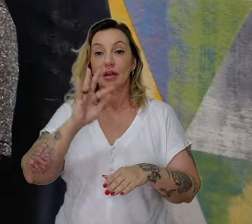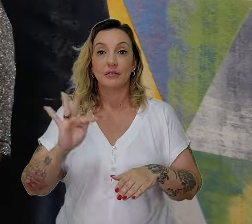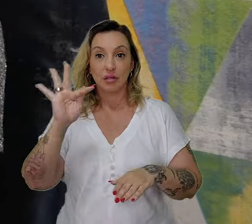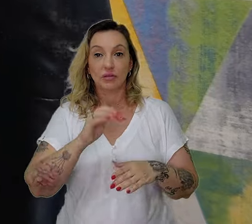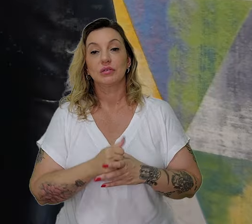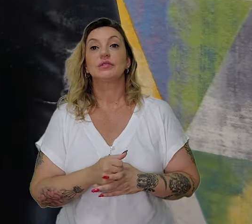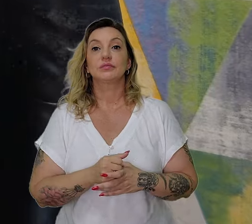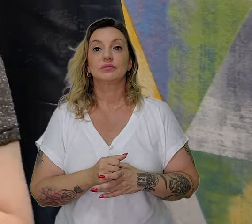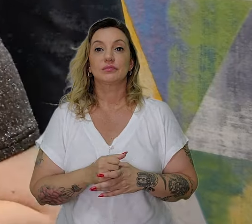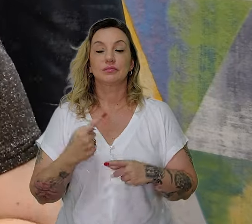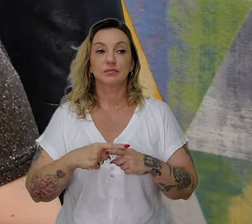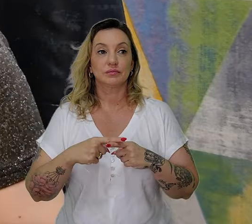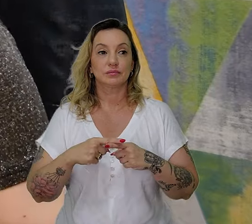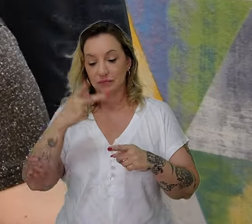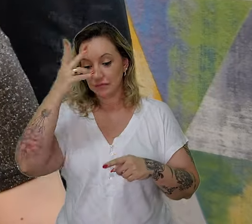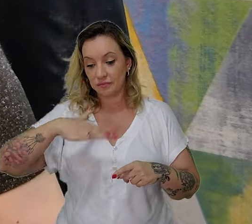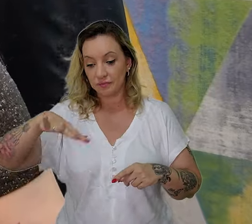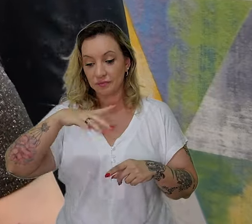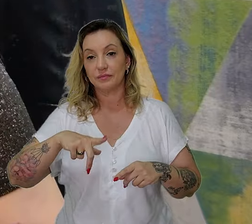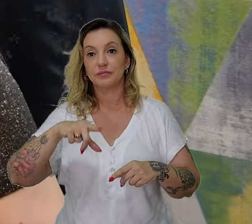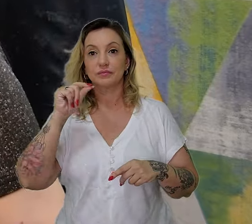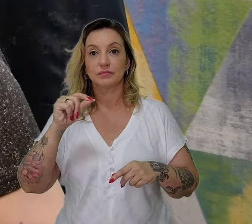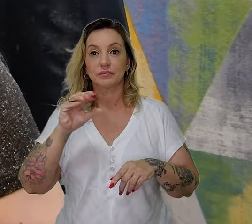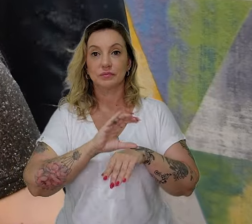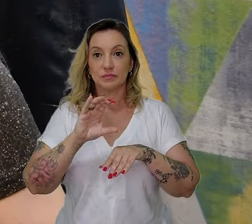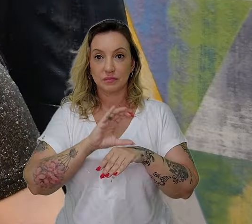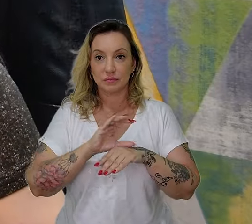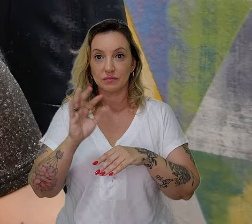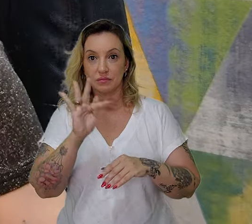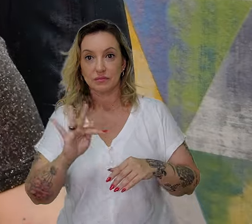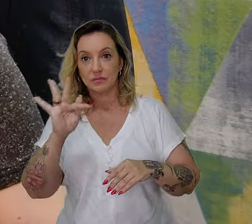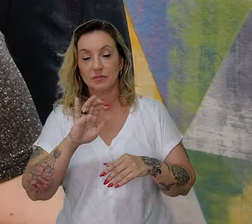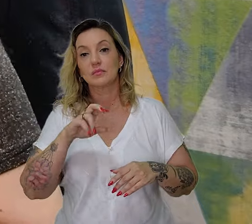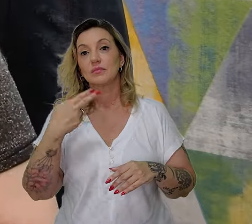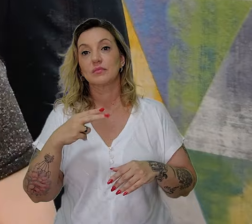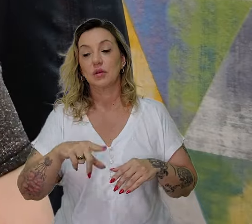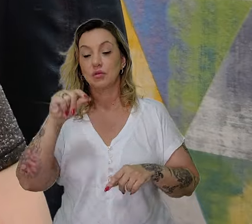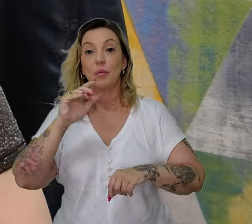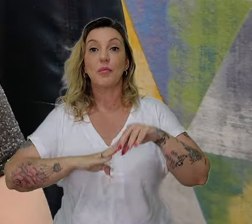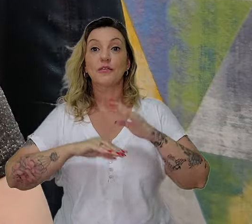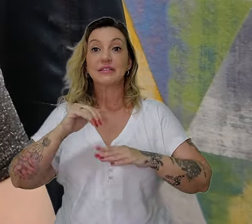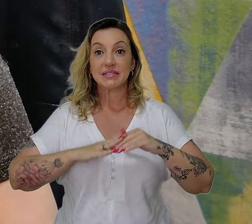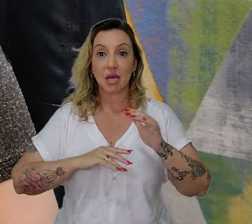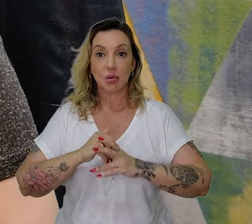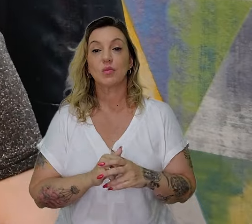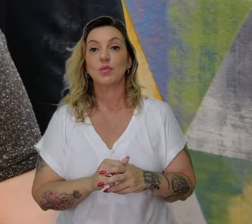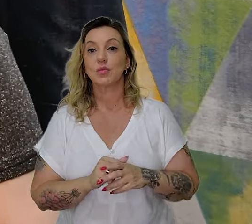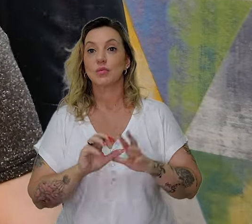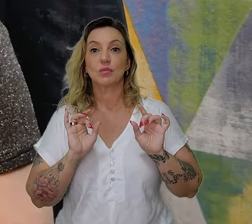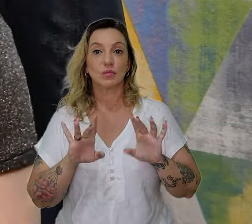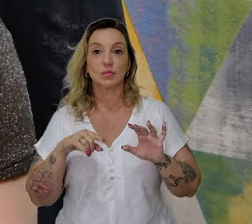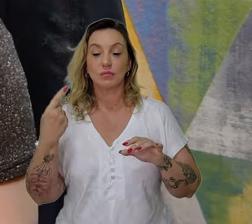faculdade né porque aqui o nosso público é quem tá escolhendo o curso da faculdade ou tá escolhendo uma profissão e não